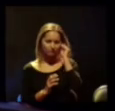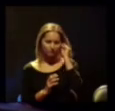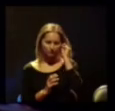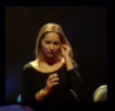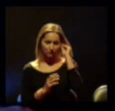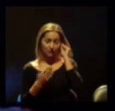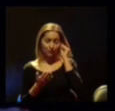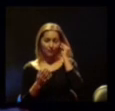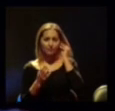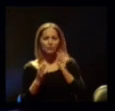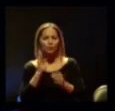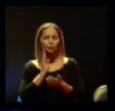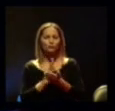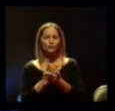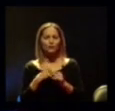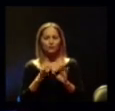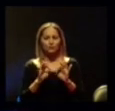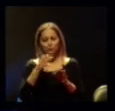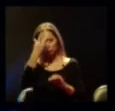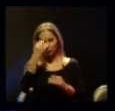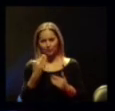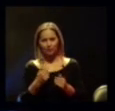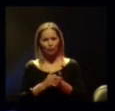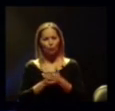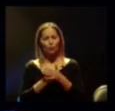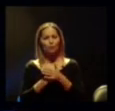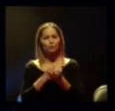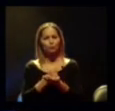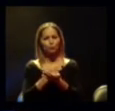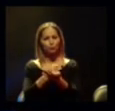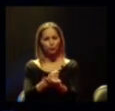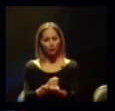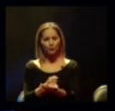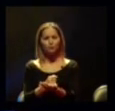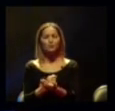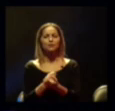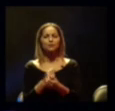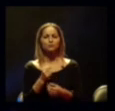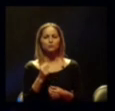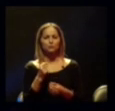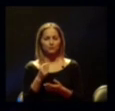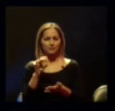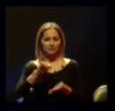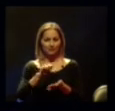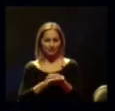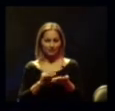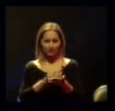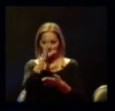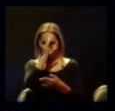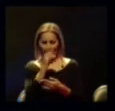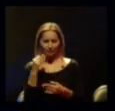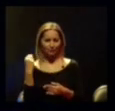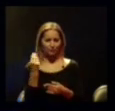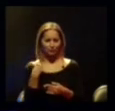fim, e porque Setúbal tem o apoio da Secretaria de Estado da Juventude e do Desporto, convido o Secretário de Estado, Dr.